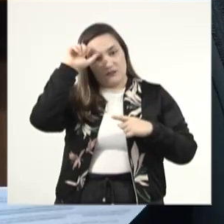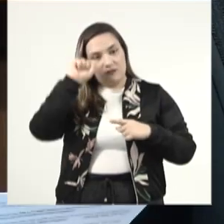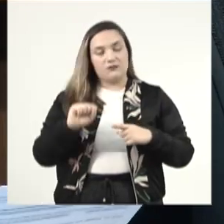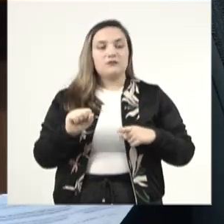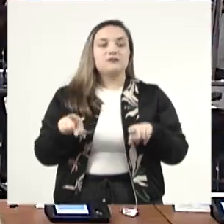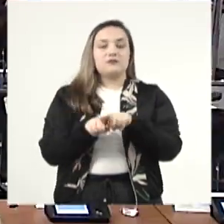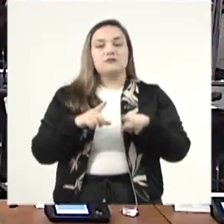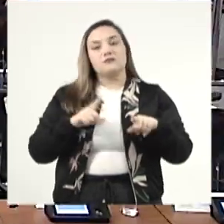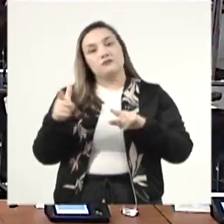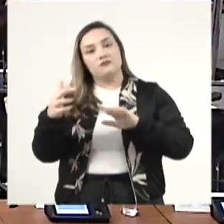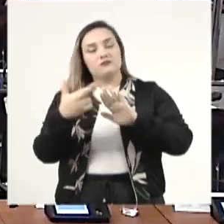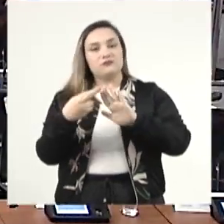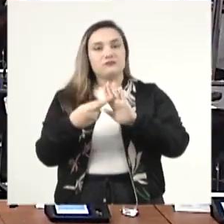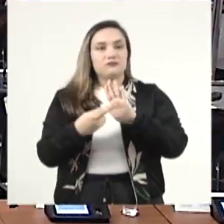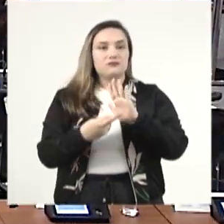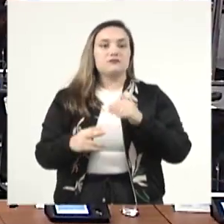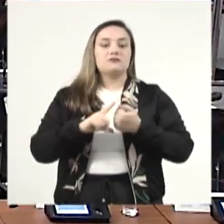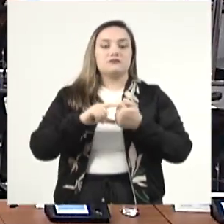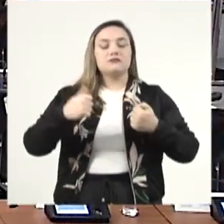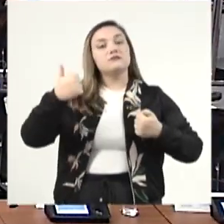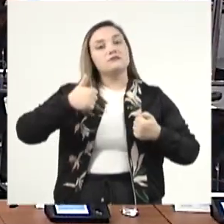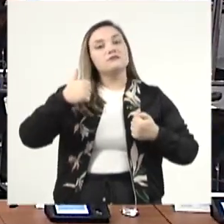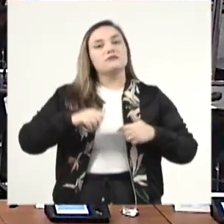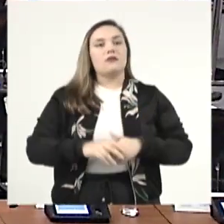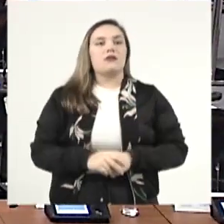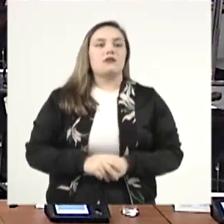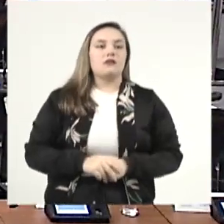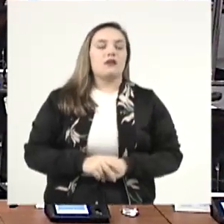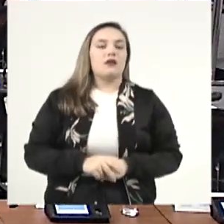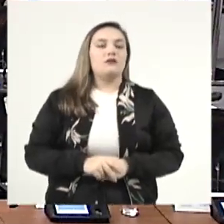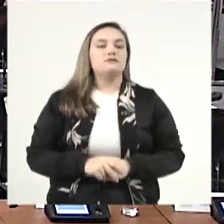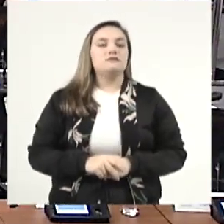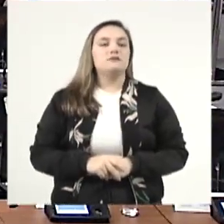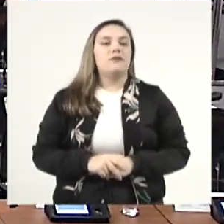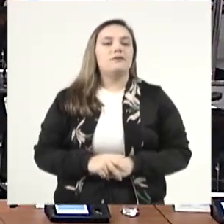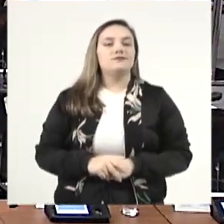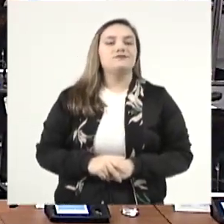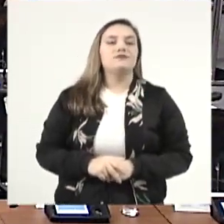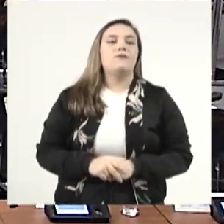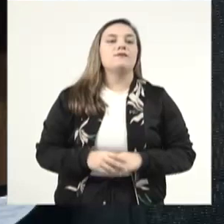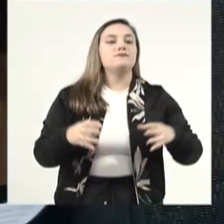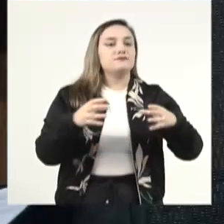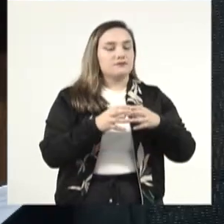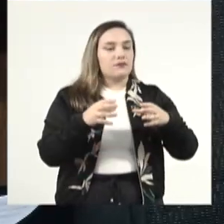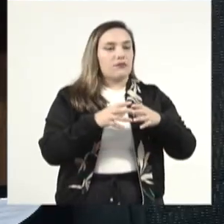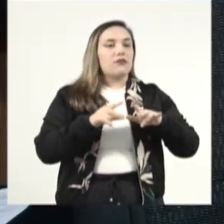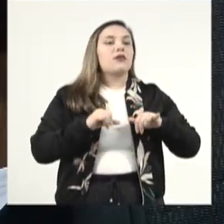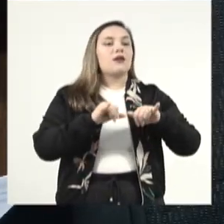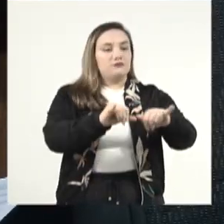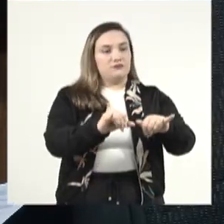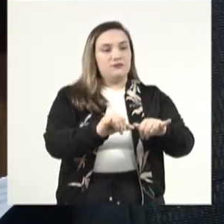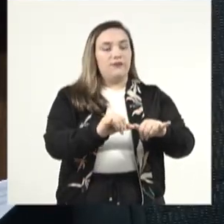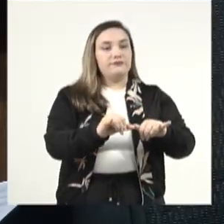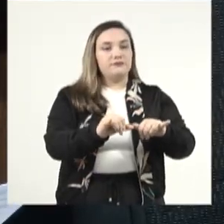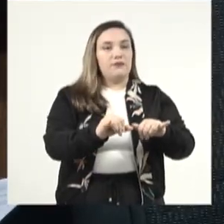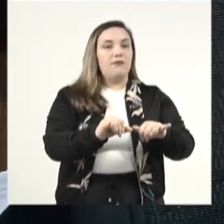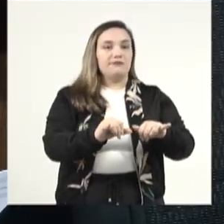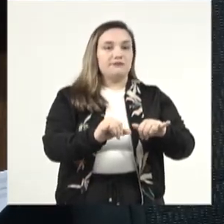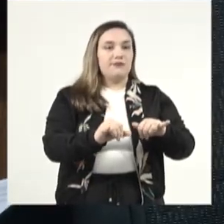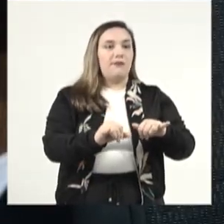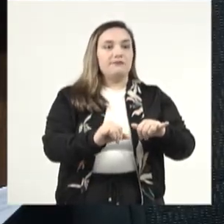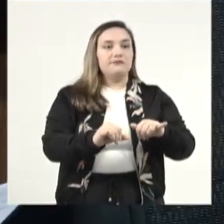do Sul e da outras providências. Artigo 1º. Os hipermercados, supermercados e estabelecimentos